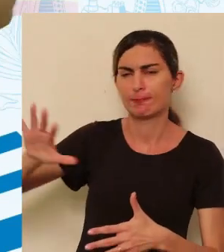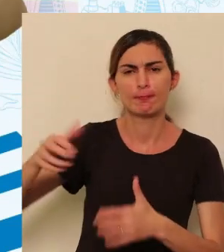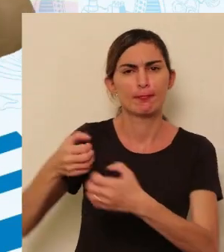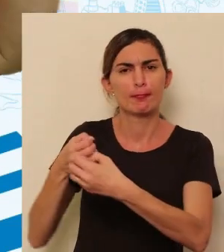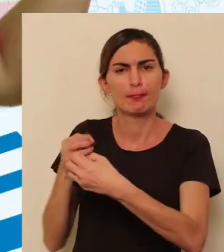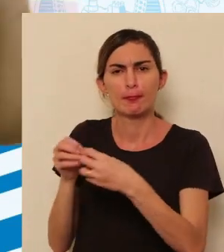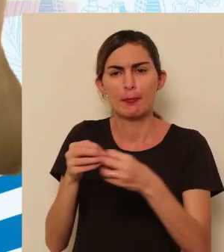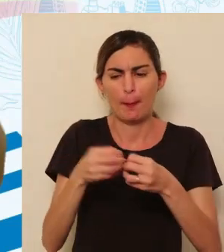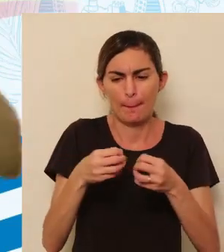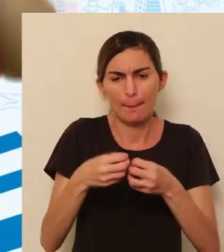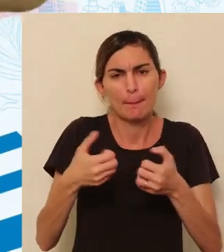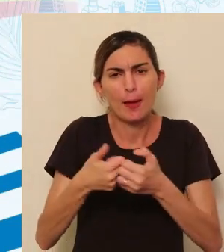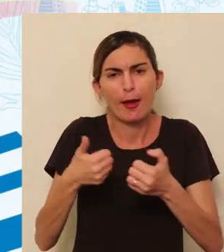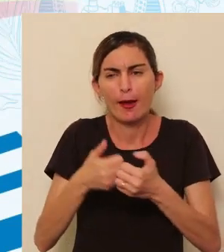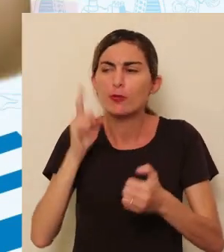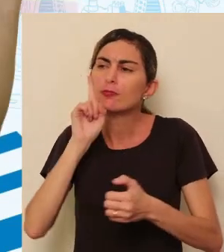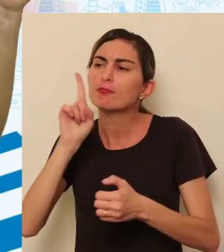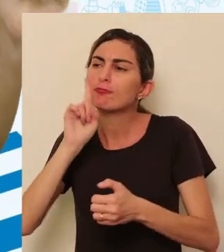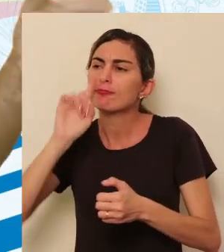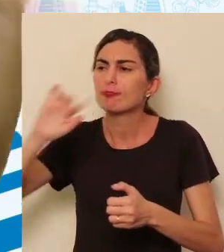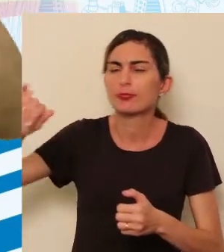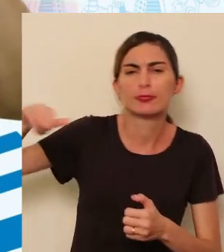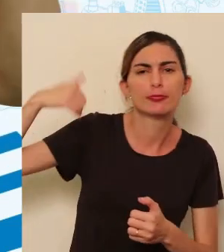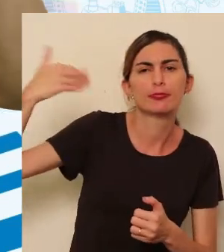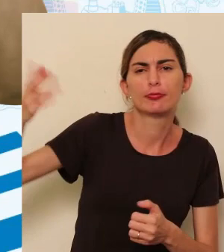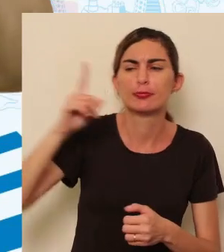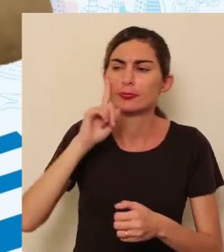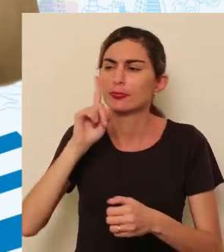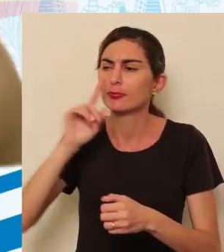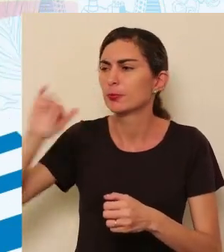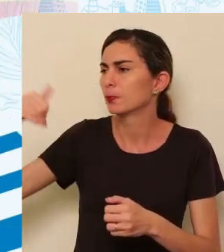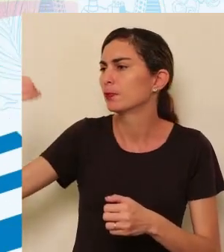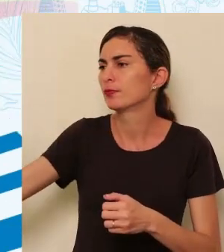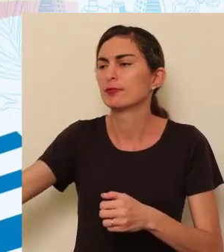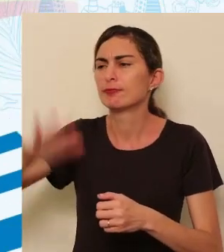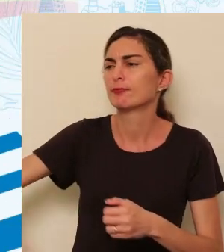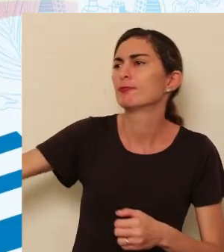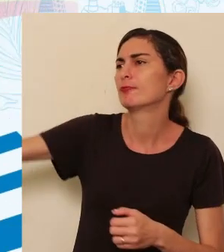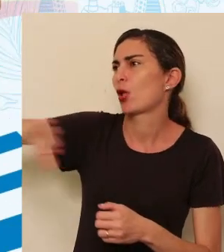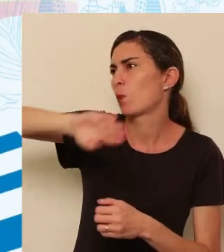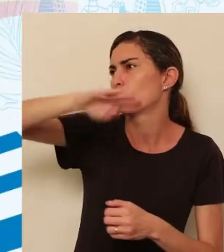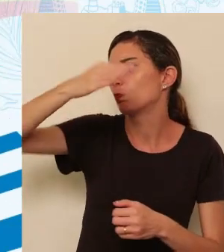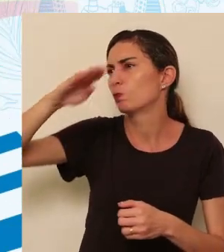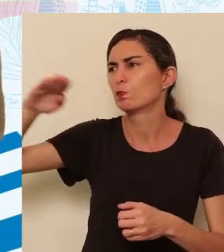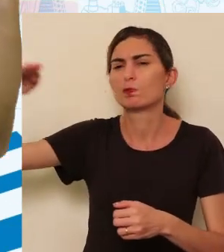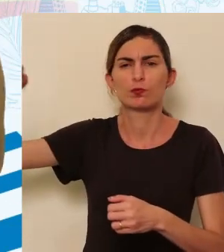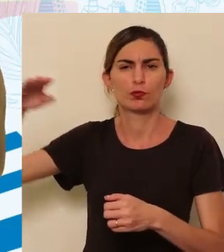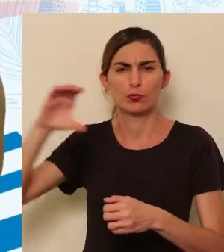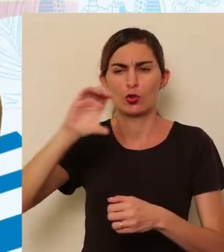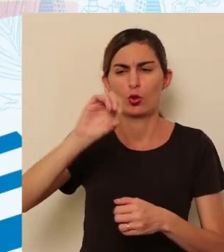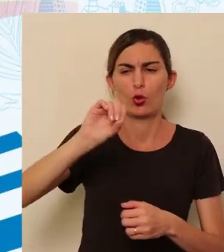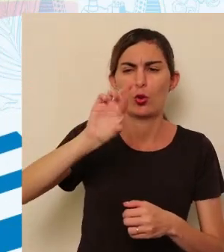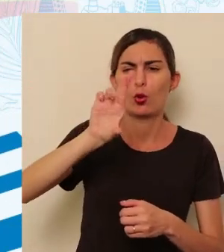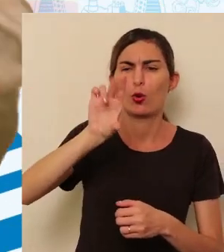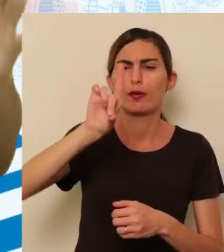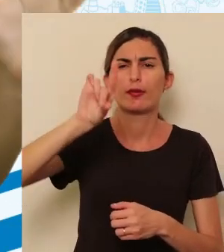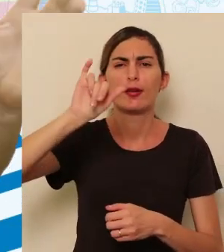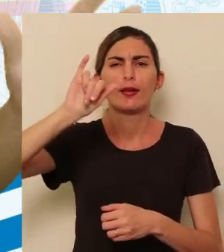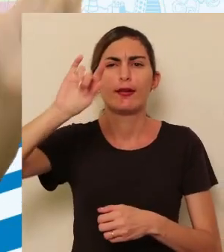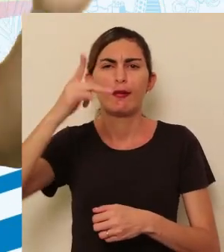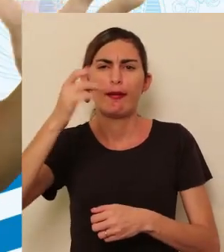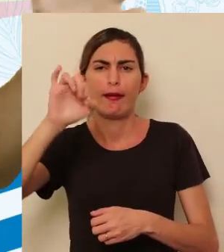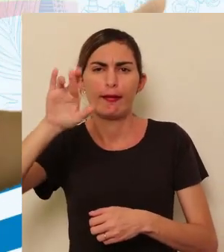fazendo frente com os Estados Unidos do outro lado, né? Então, aquele pedaço ali, que é uma região montanhosa, chamada de Cordilheira dos